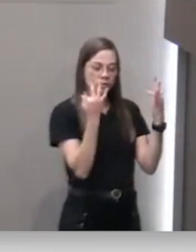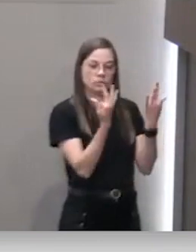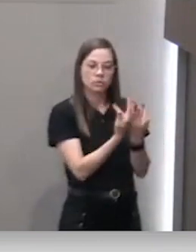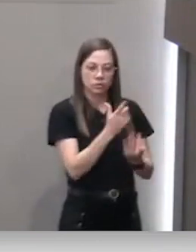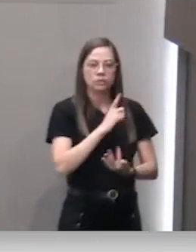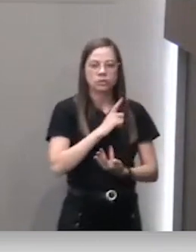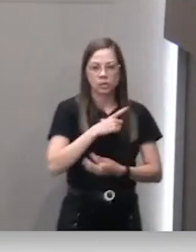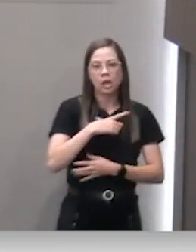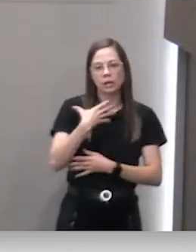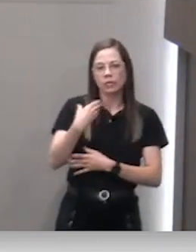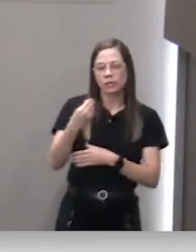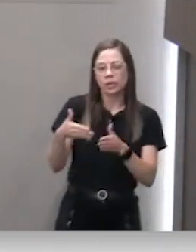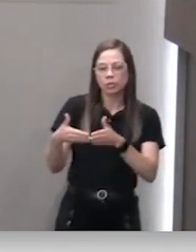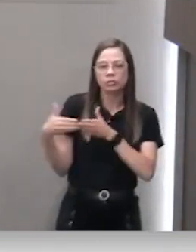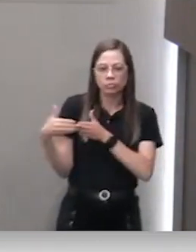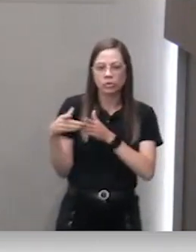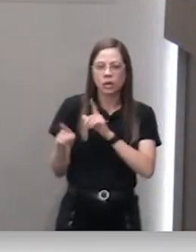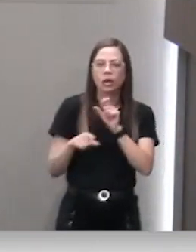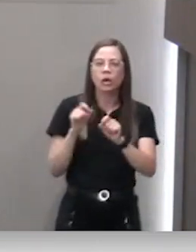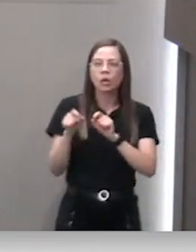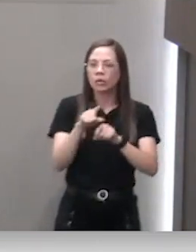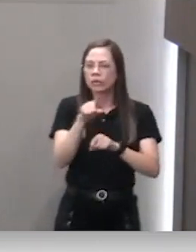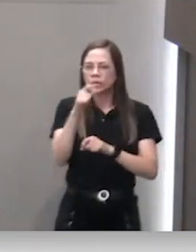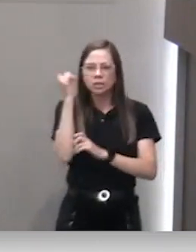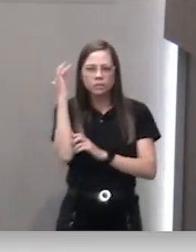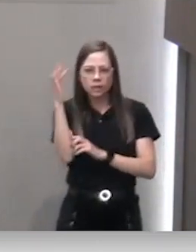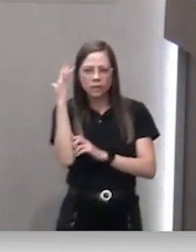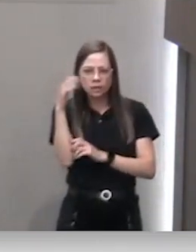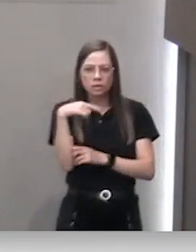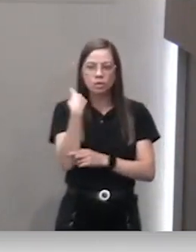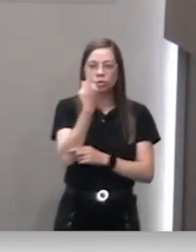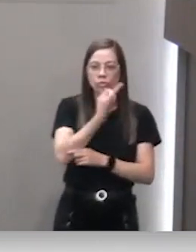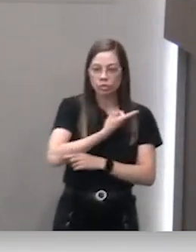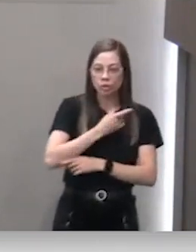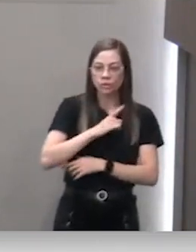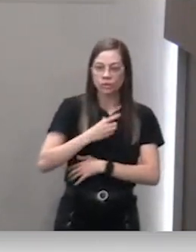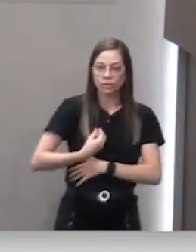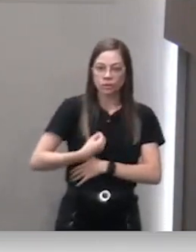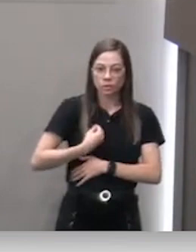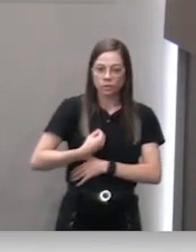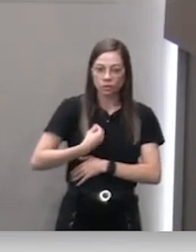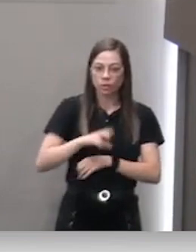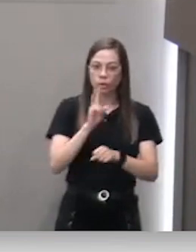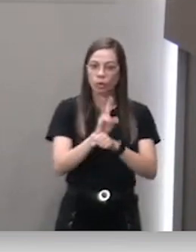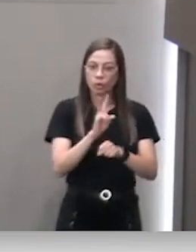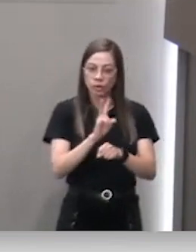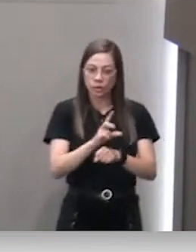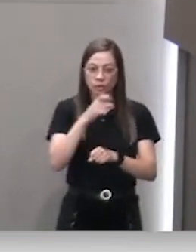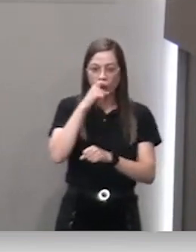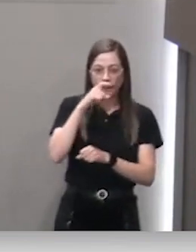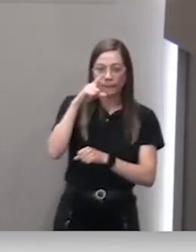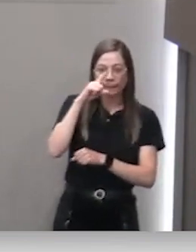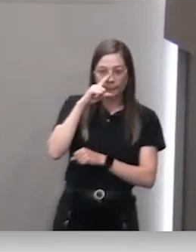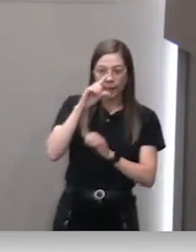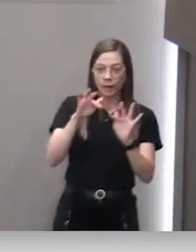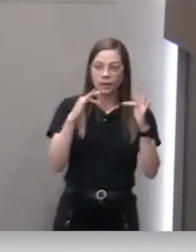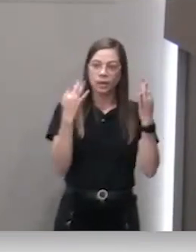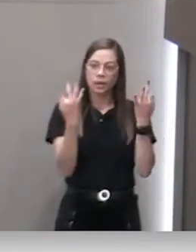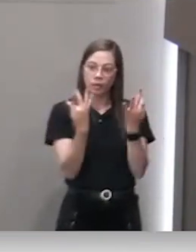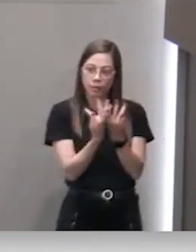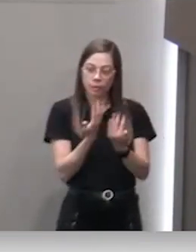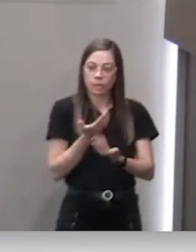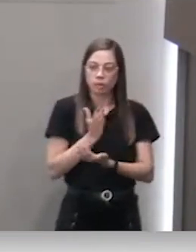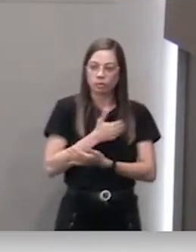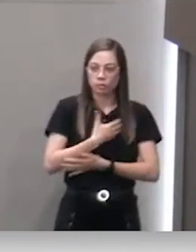terem os seus filhos protegidos. É isso que os senhores têm que pensar. Nós estamos aqui protegendo os pais e as famílias e os